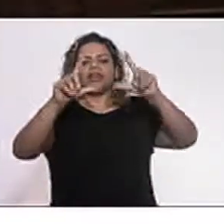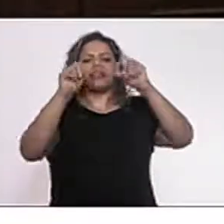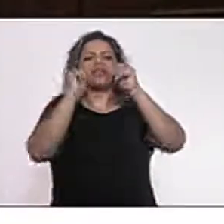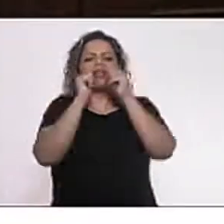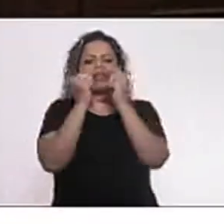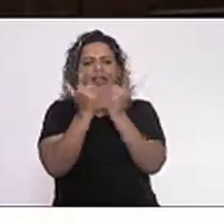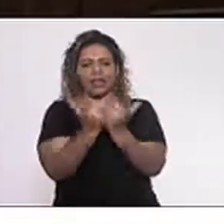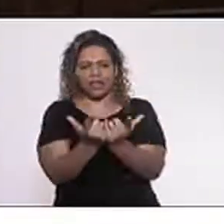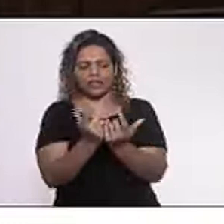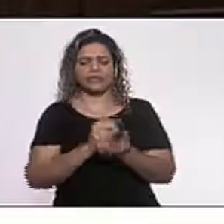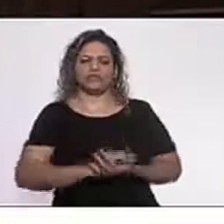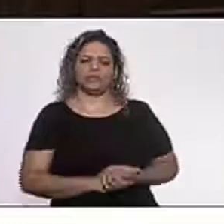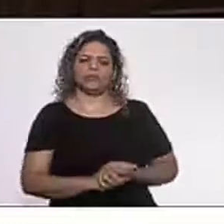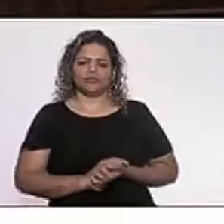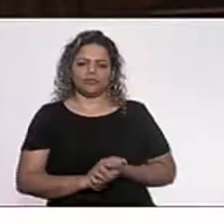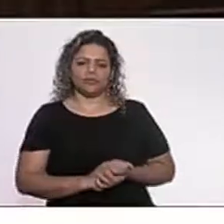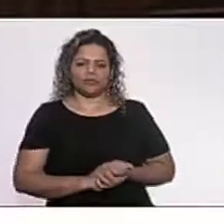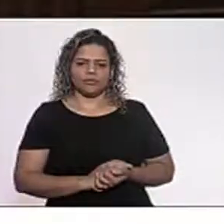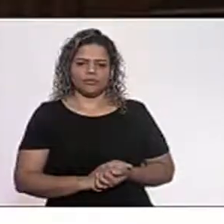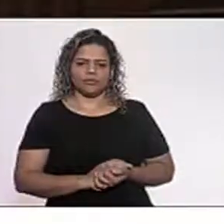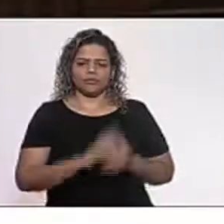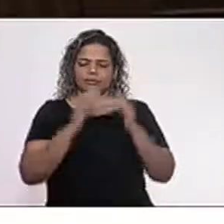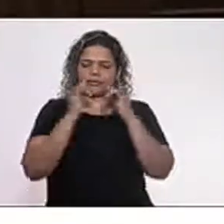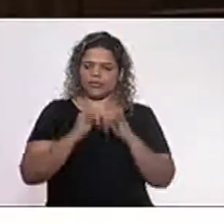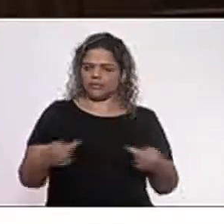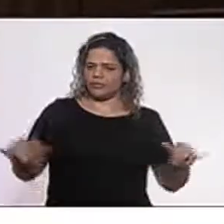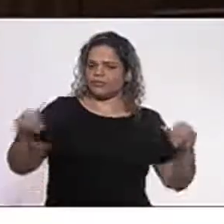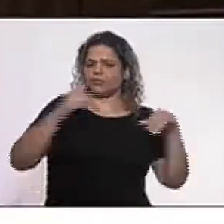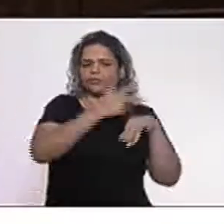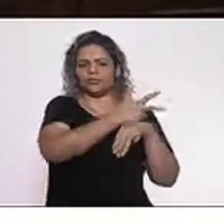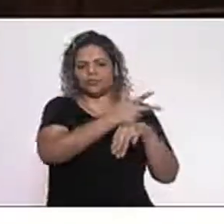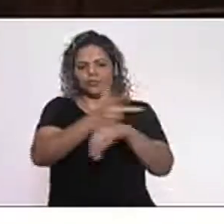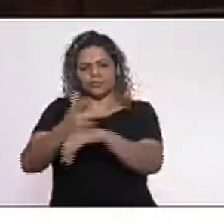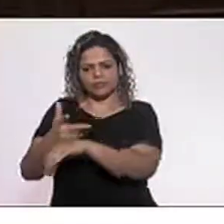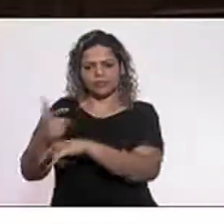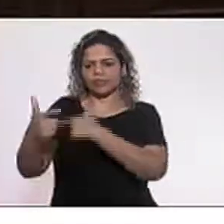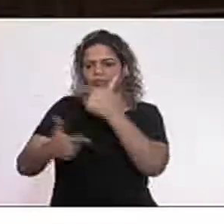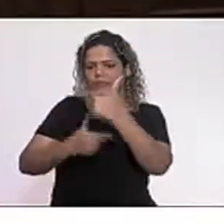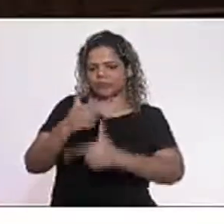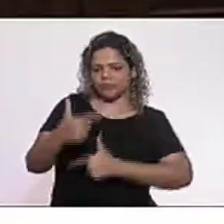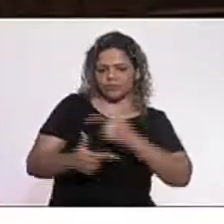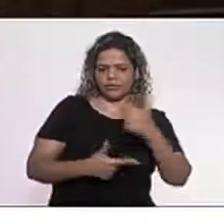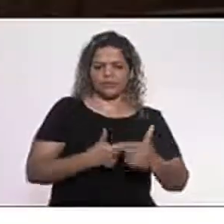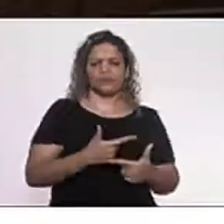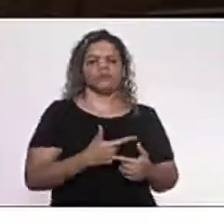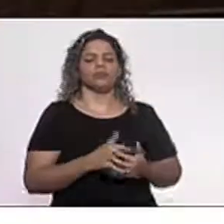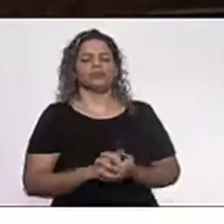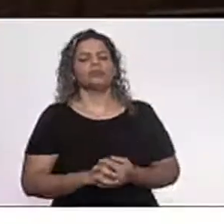pelas redes sociais, imprensa, trabalhadoras e trabalhadores aqui da Alerj.